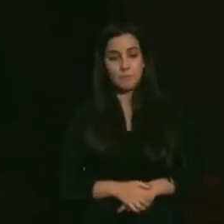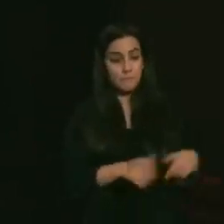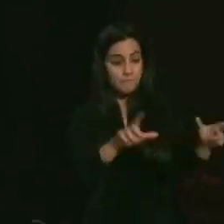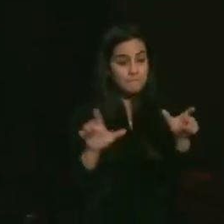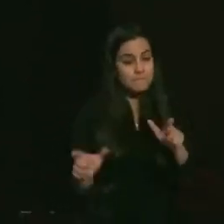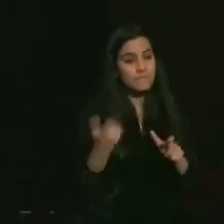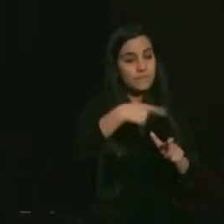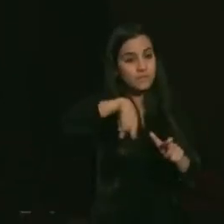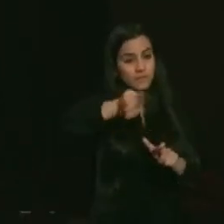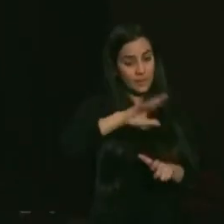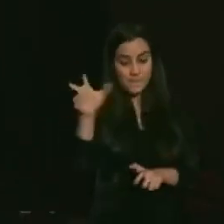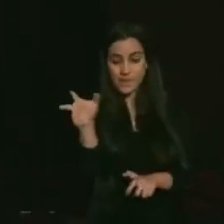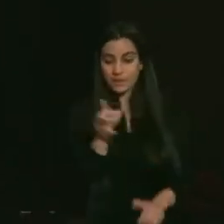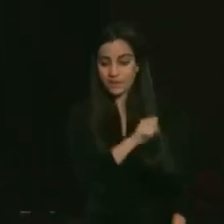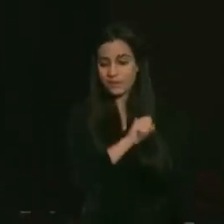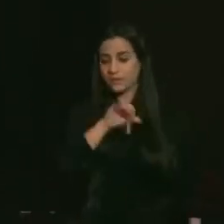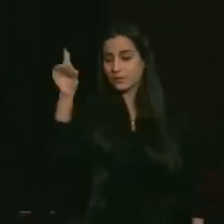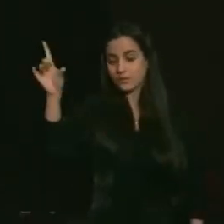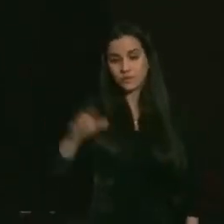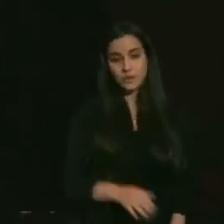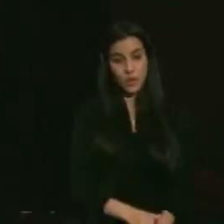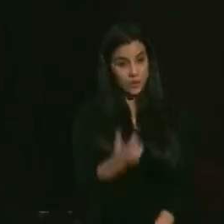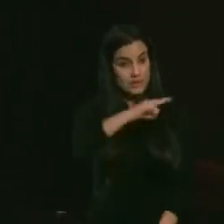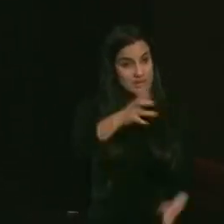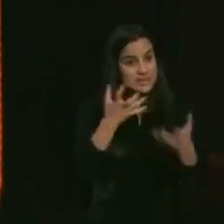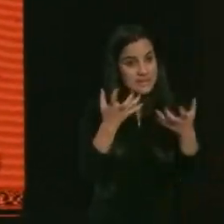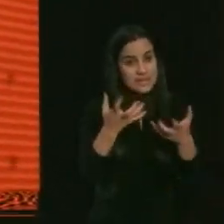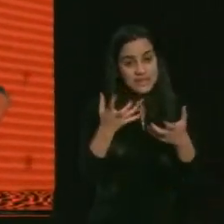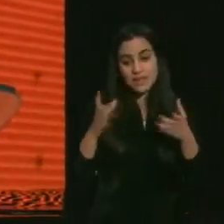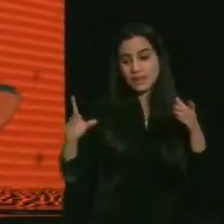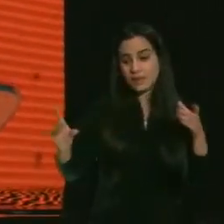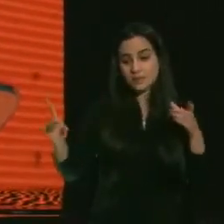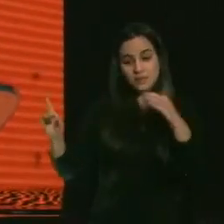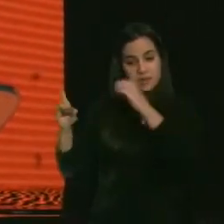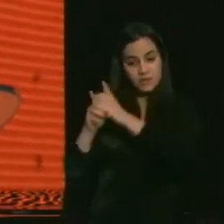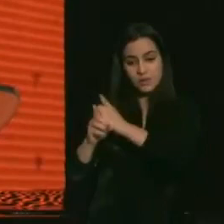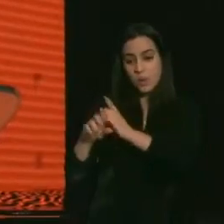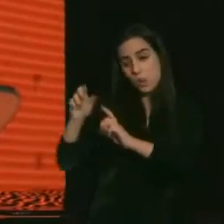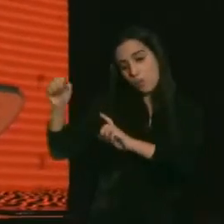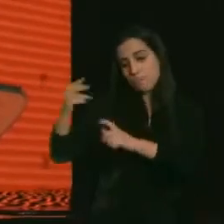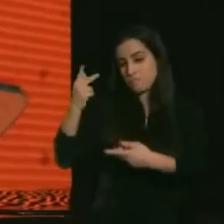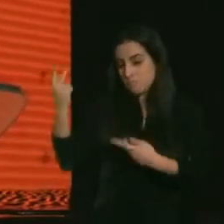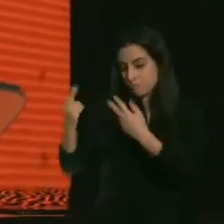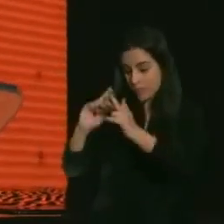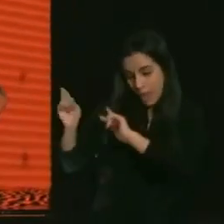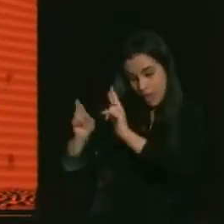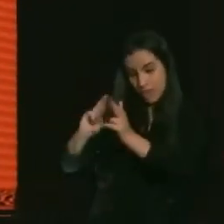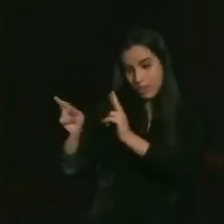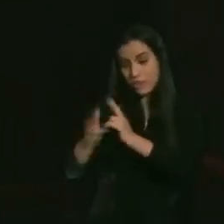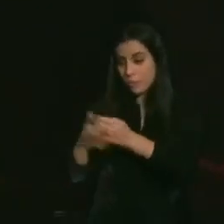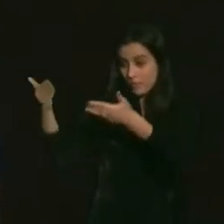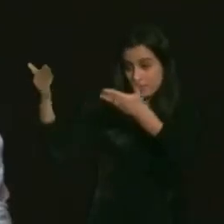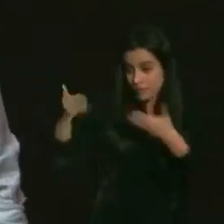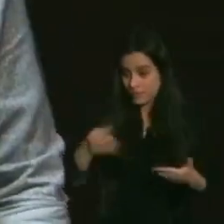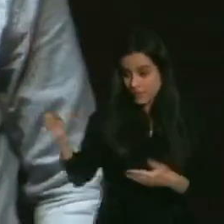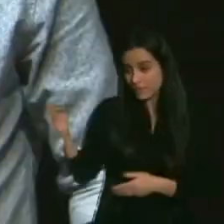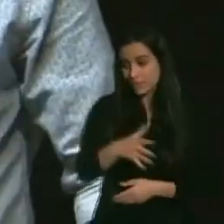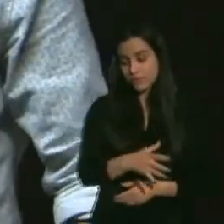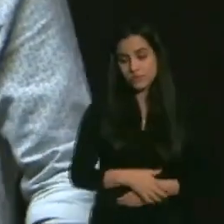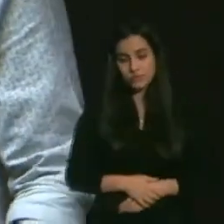Aonde estão os apaixonados? Os que querem um encontro novo, uma palavra nova, uma visitação